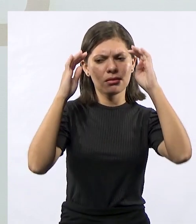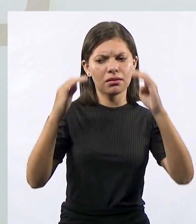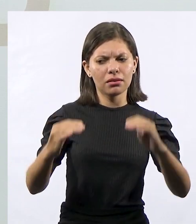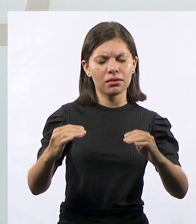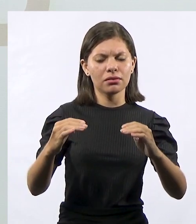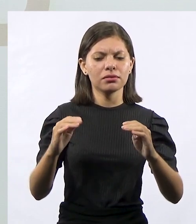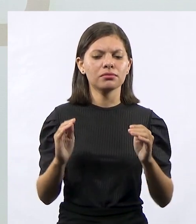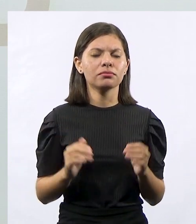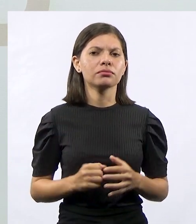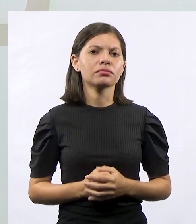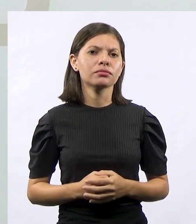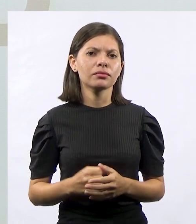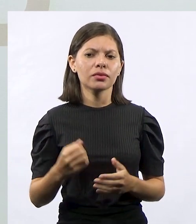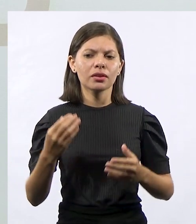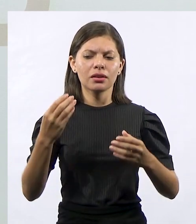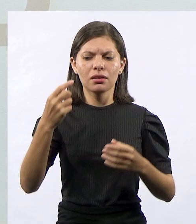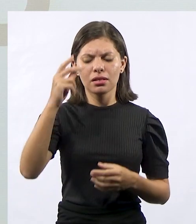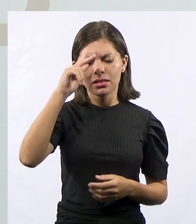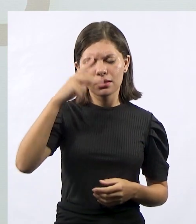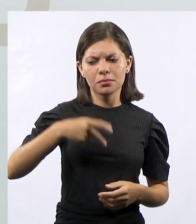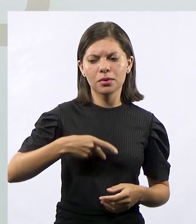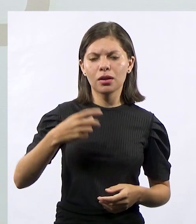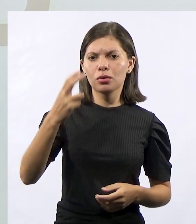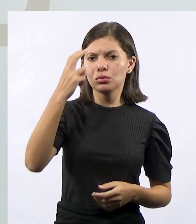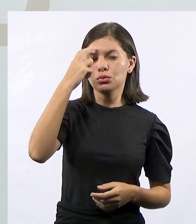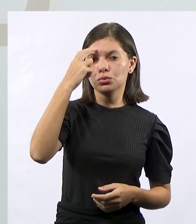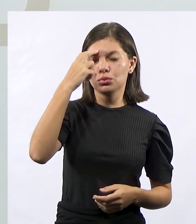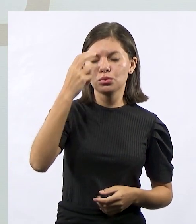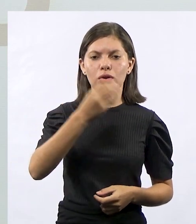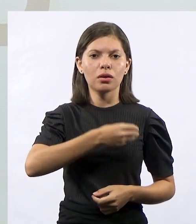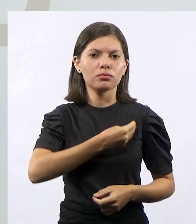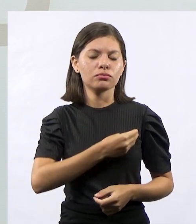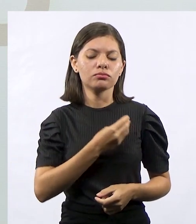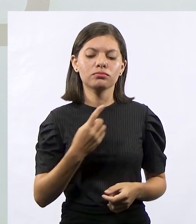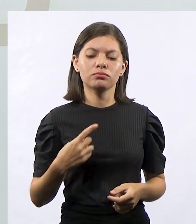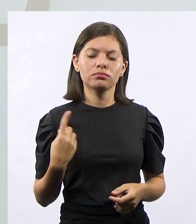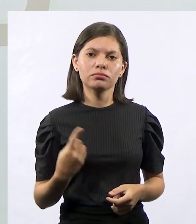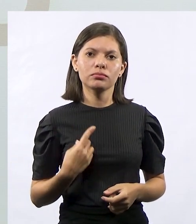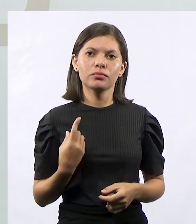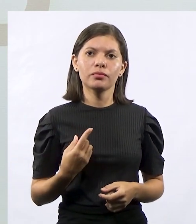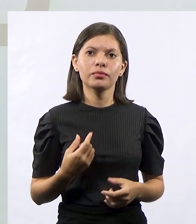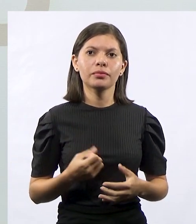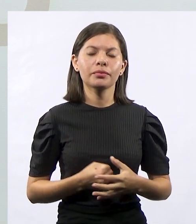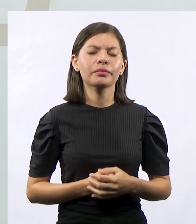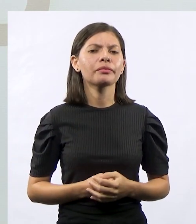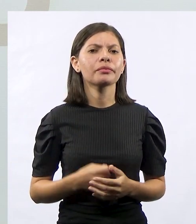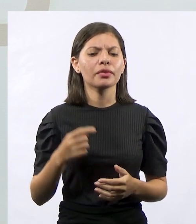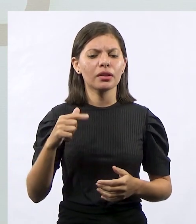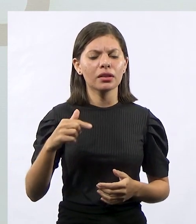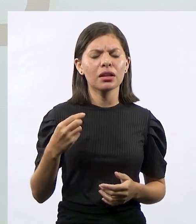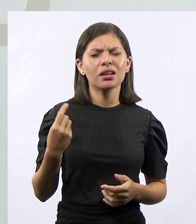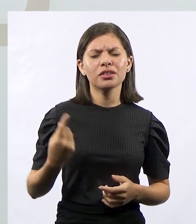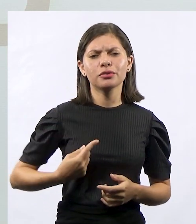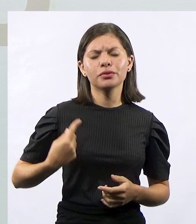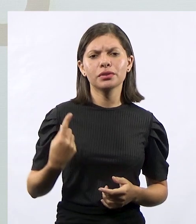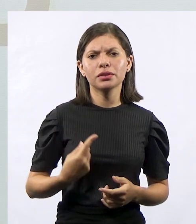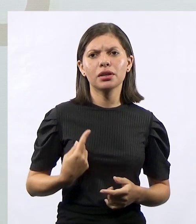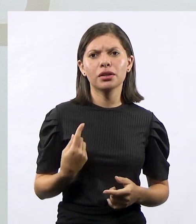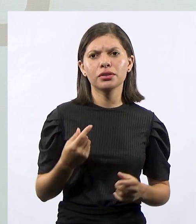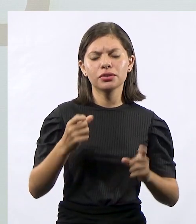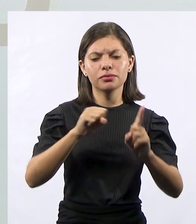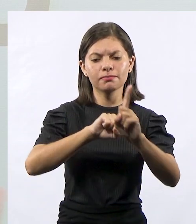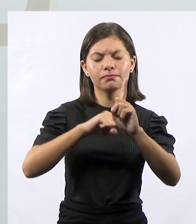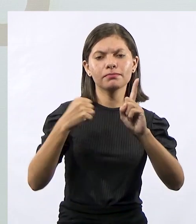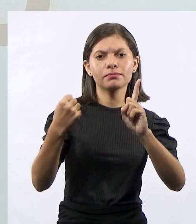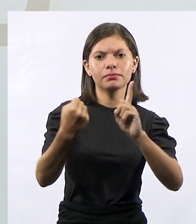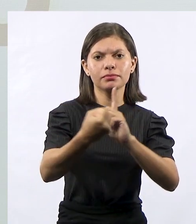suas especificidades, na sua cultura, na sua existência, na sua individualidade. E é essa individualidade